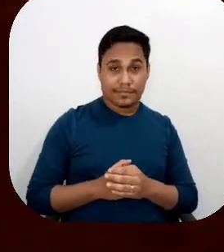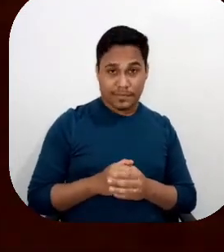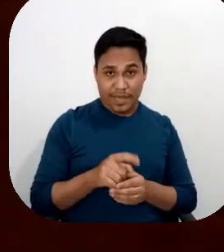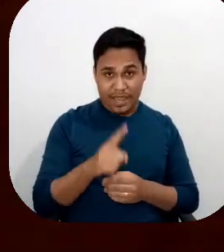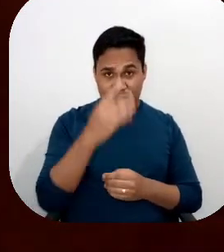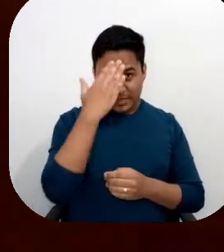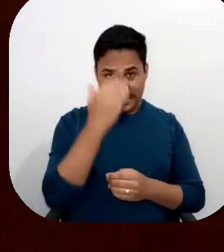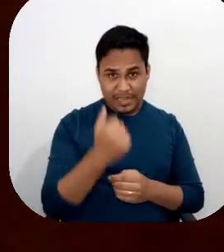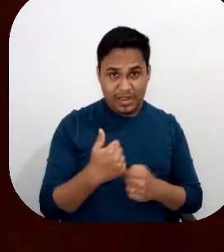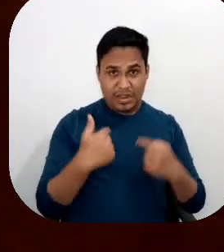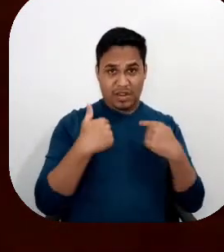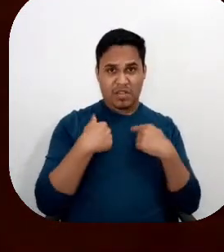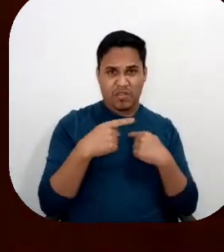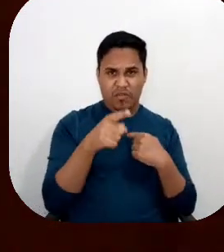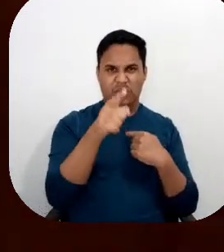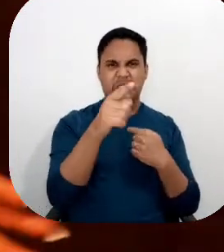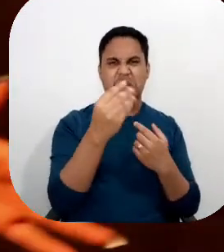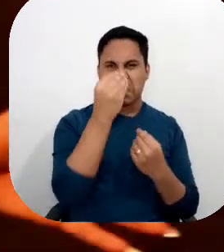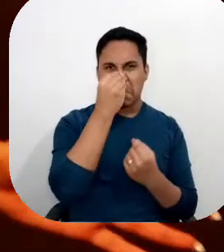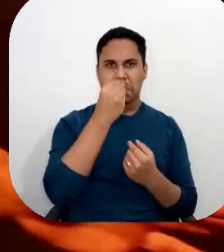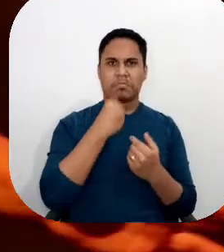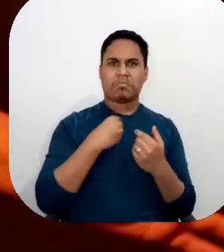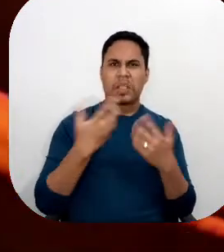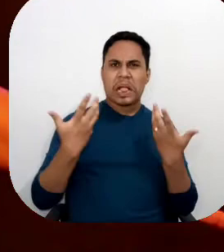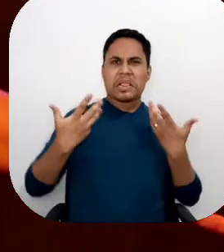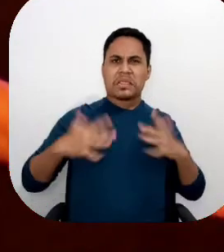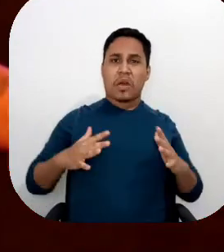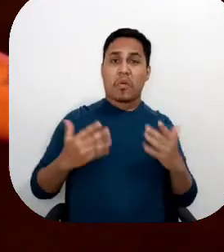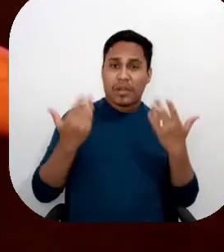now. Eu sei que você